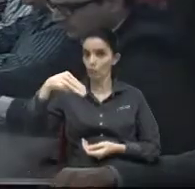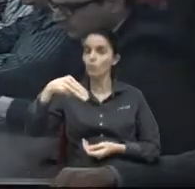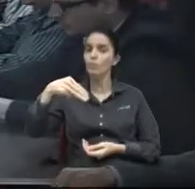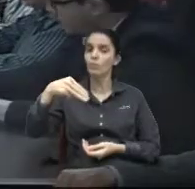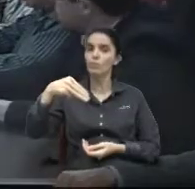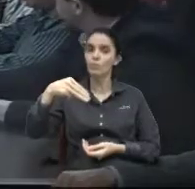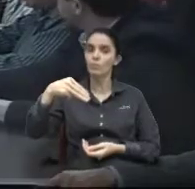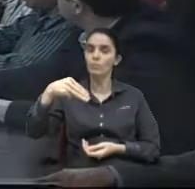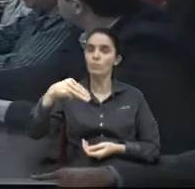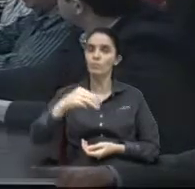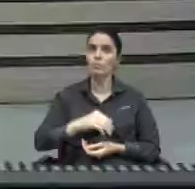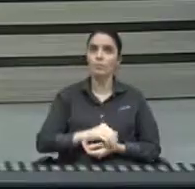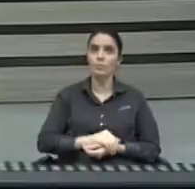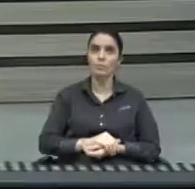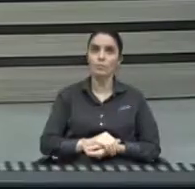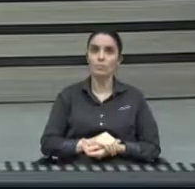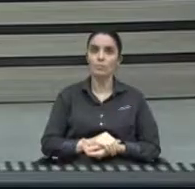e